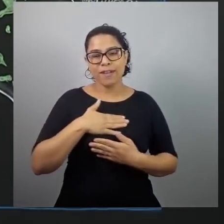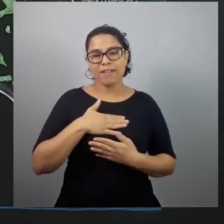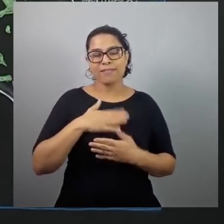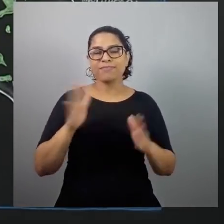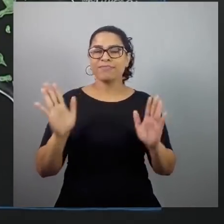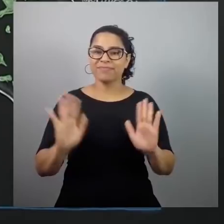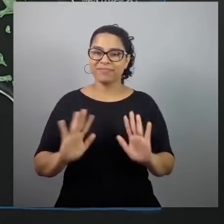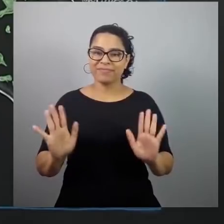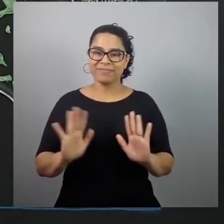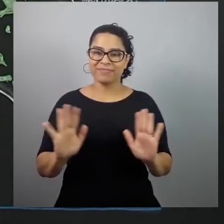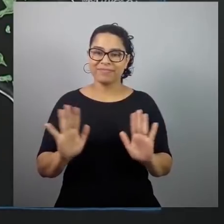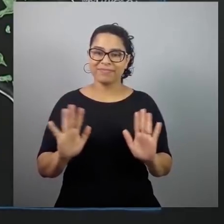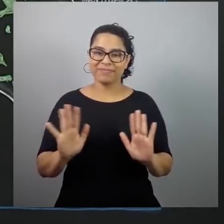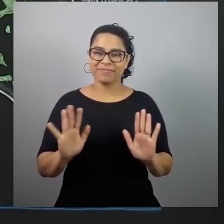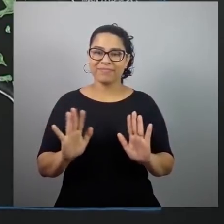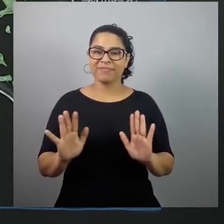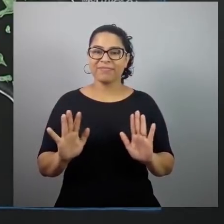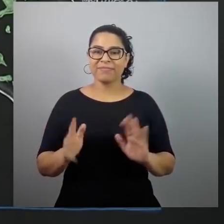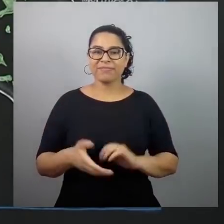próxima.